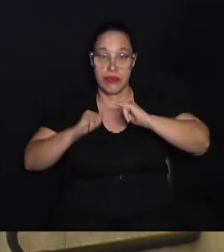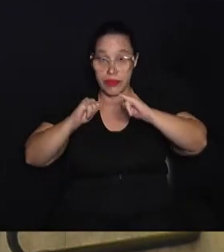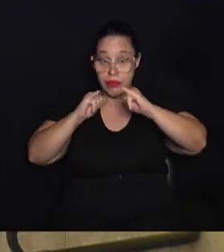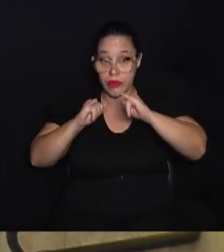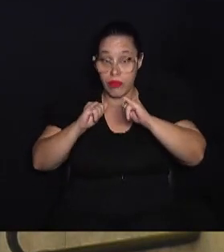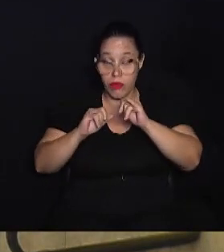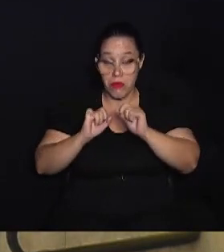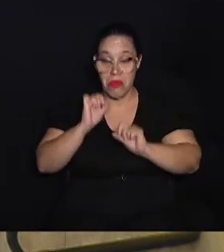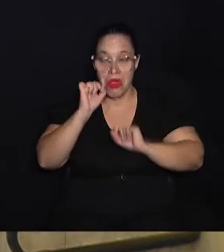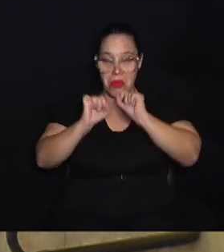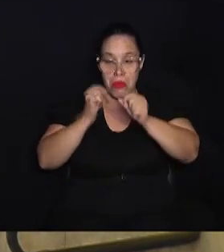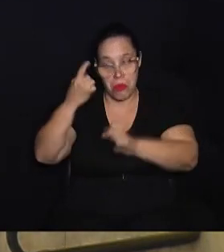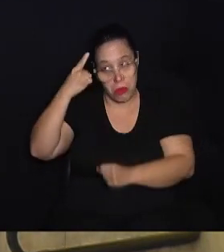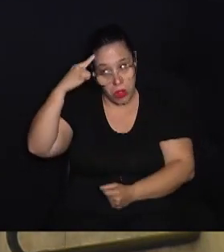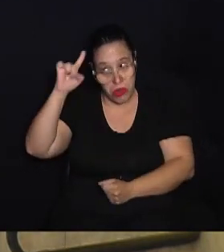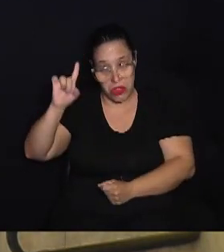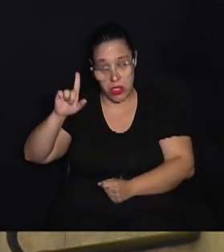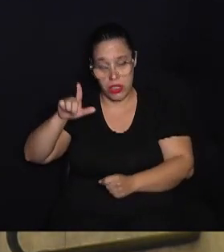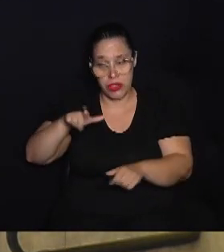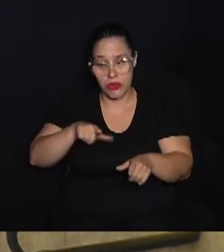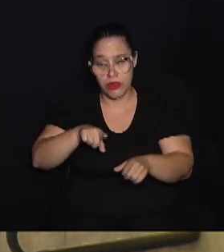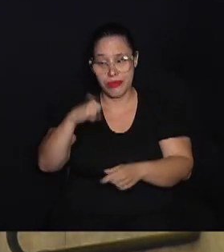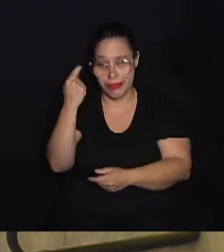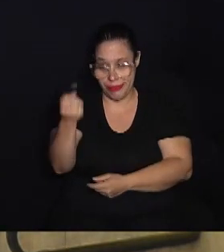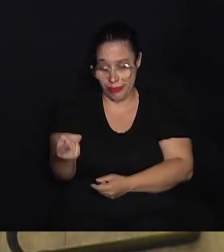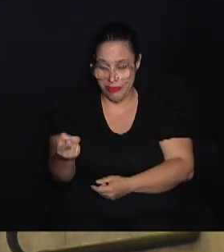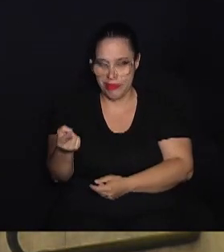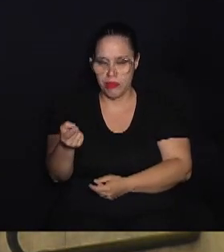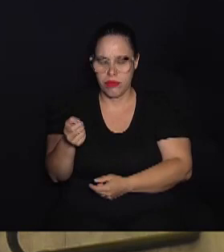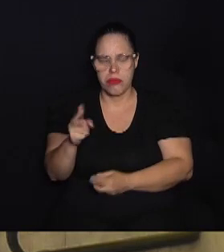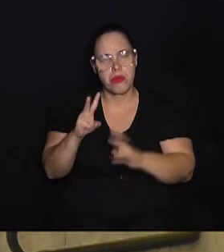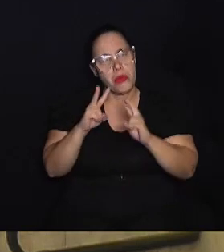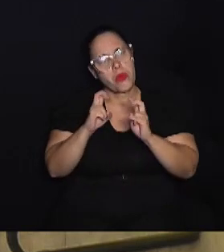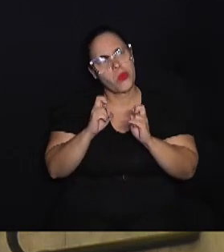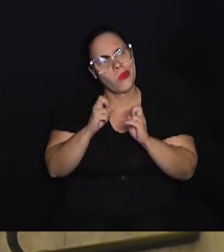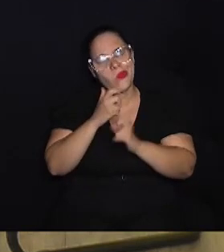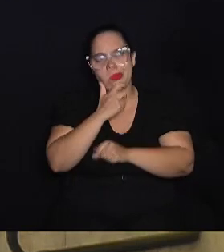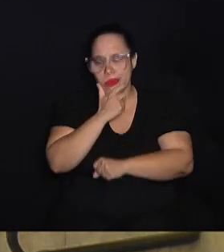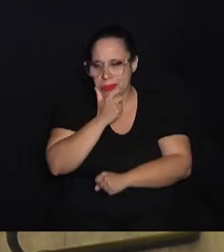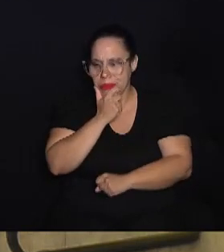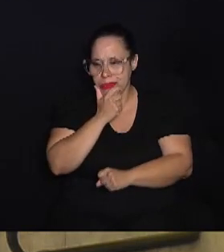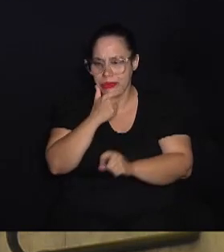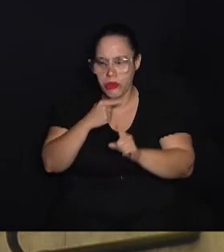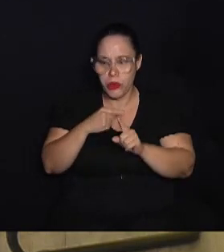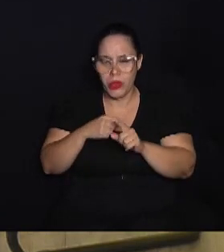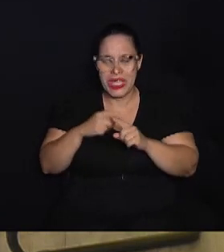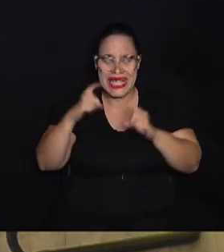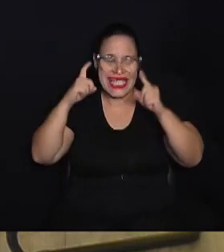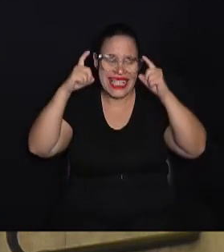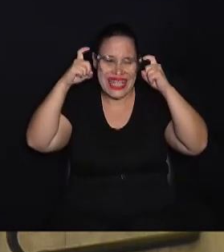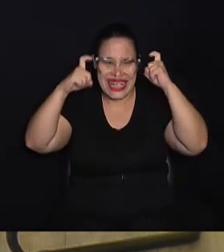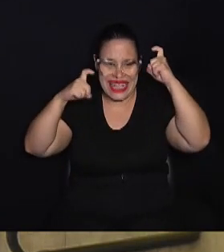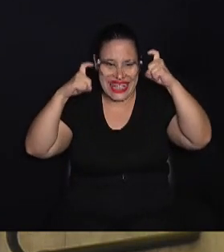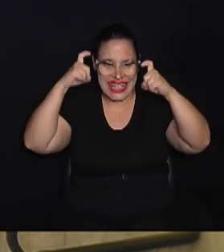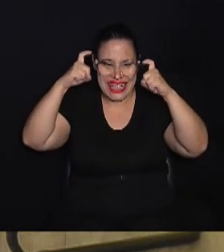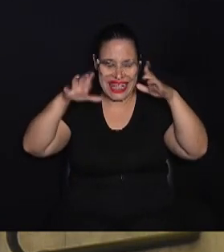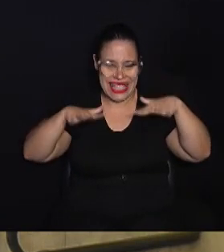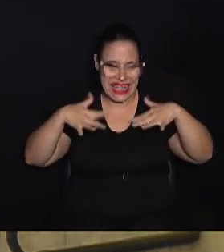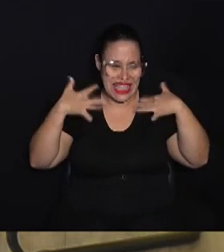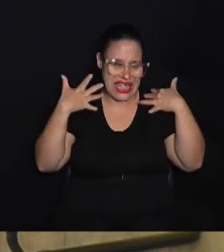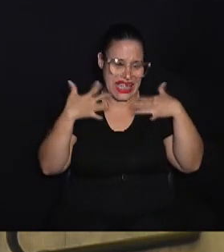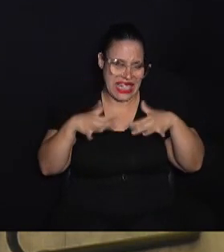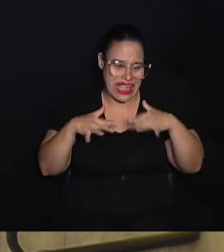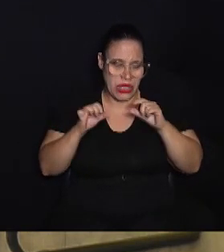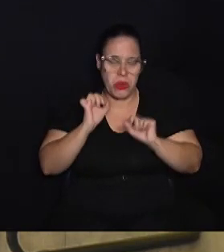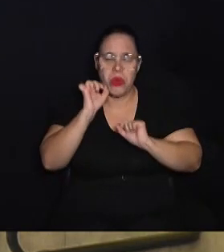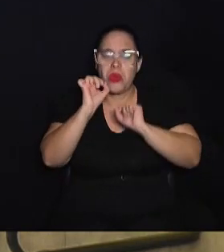previsão para o dia seguinte. E a gente percebe, né, que cada vez mais há uma preocupação em relação, olha, o